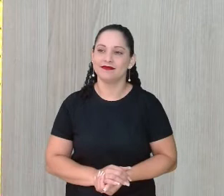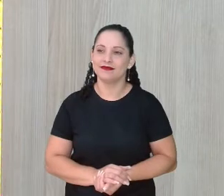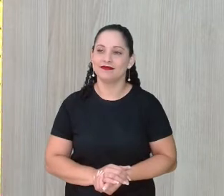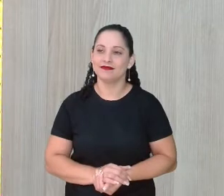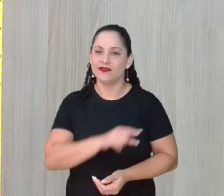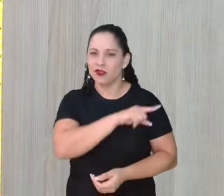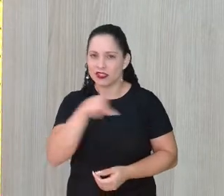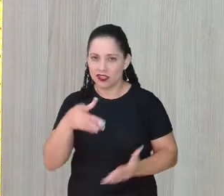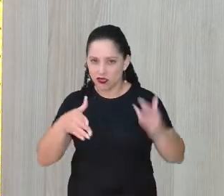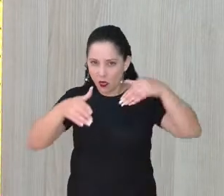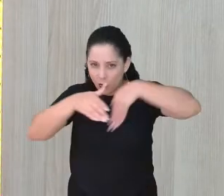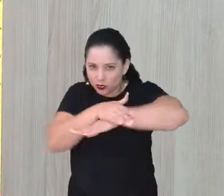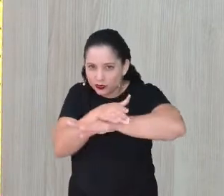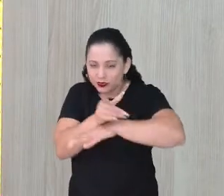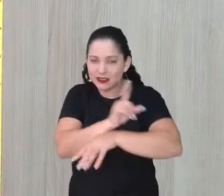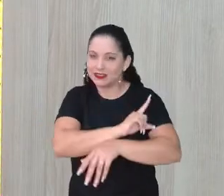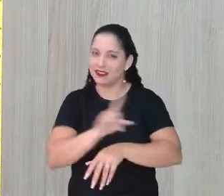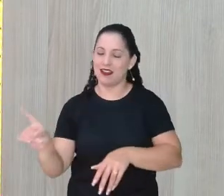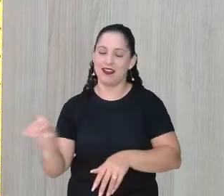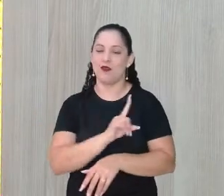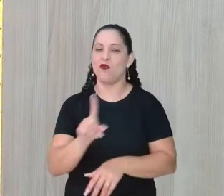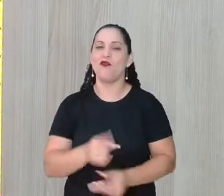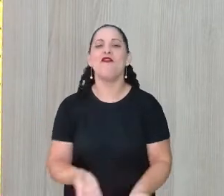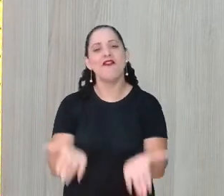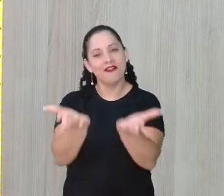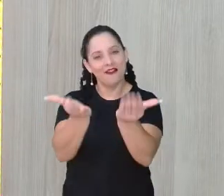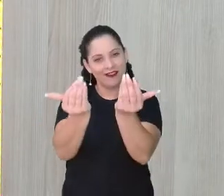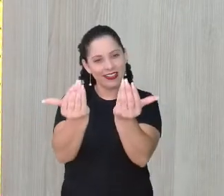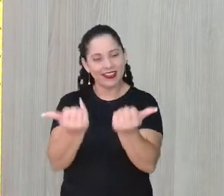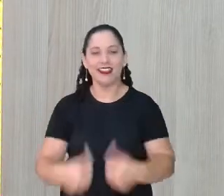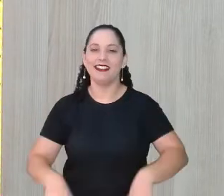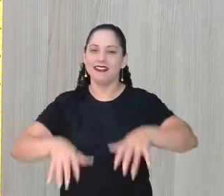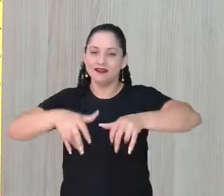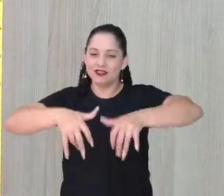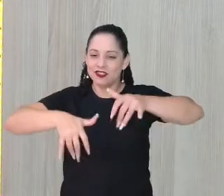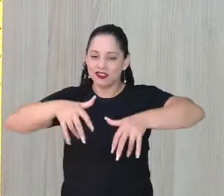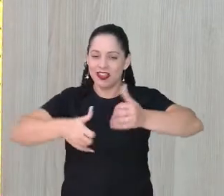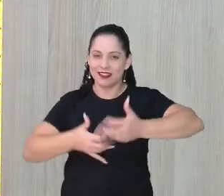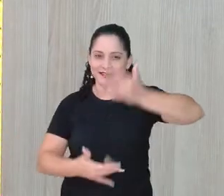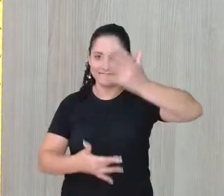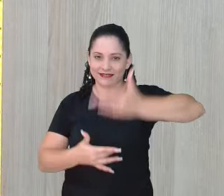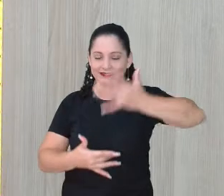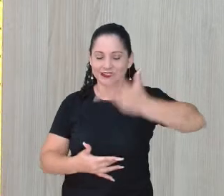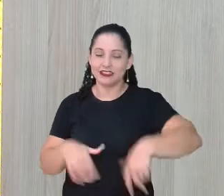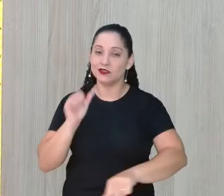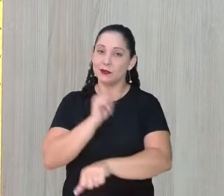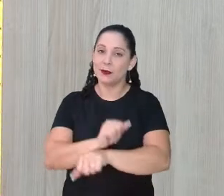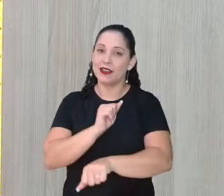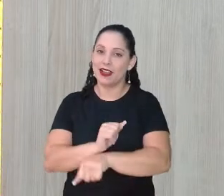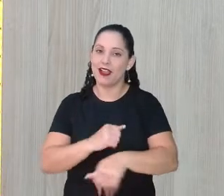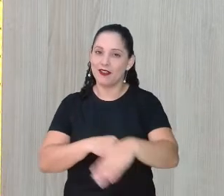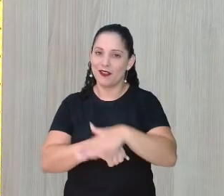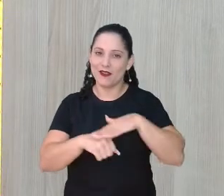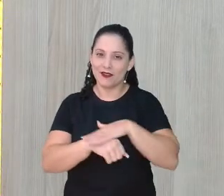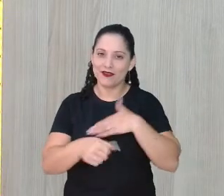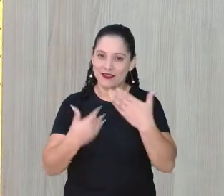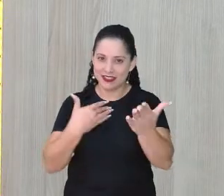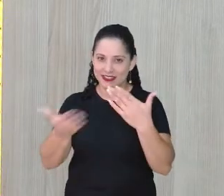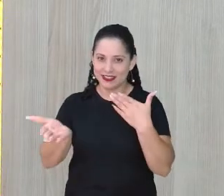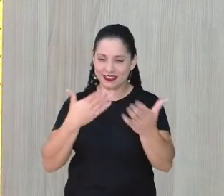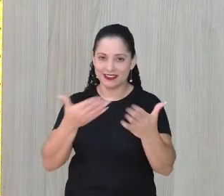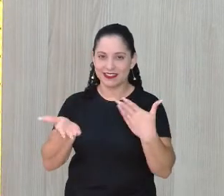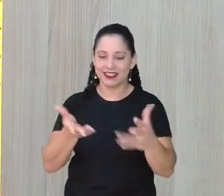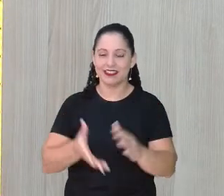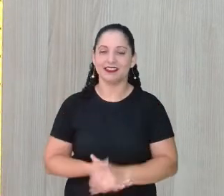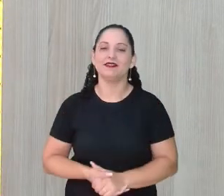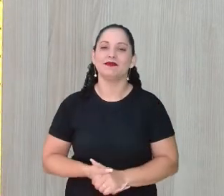do esconderijo, né? E venham pro chat aqui que a gente tá aqui doidinho aqui para conversar com vocês. Então, exatamente.